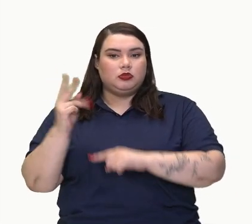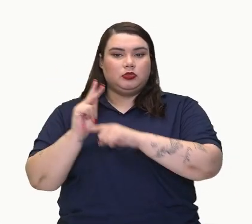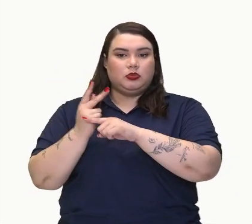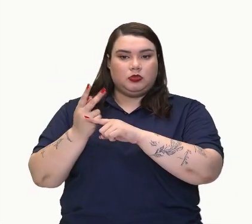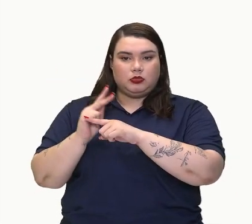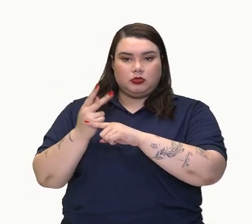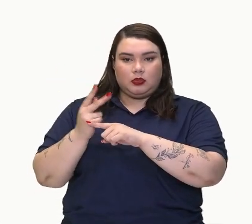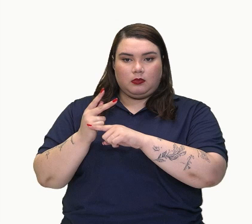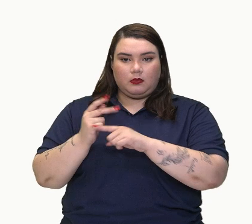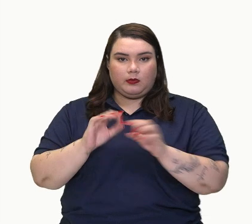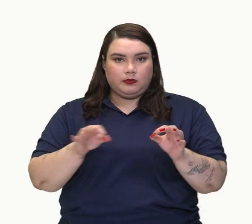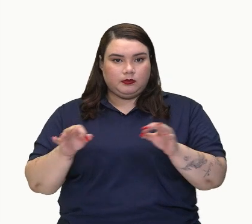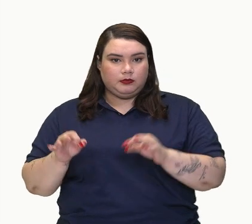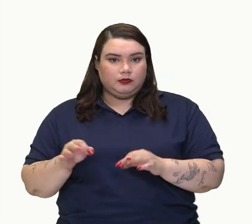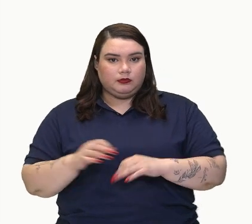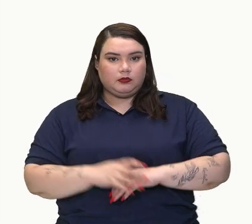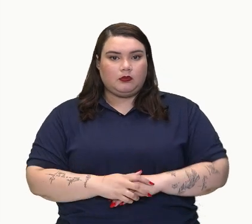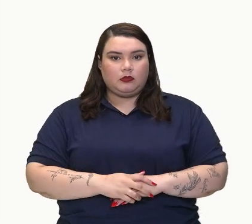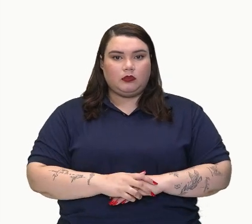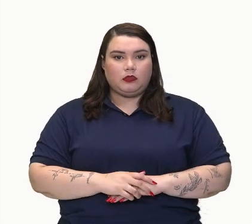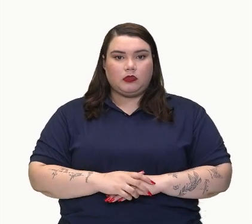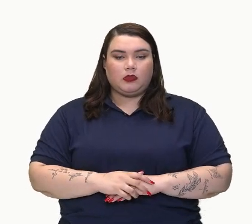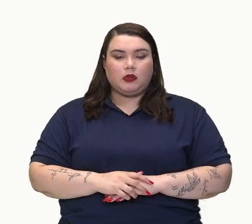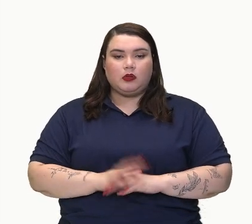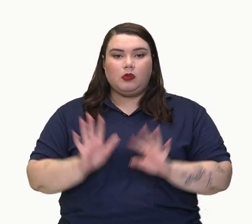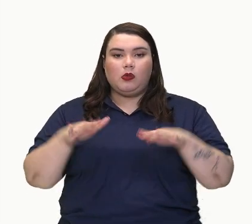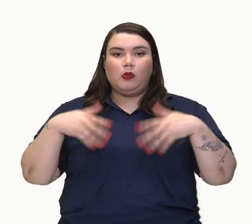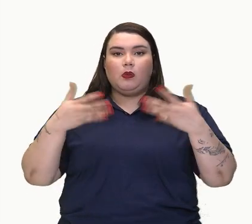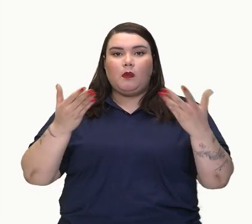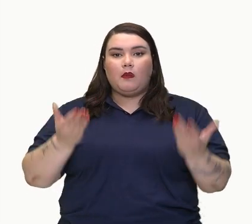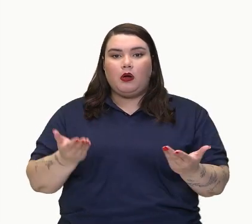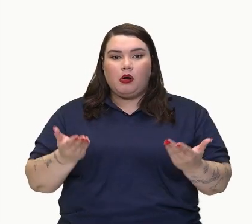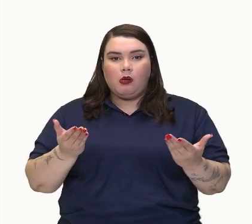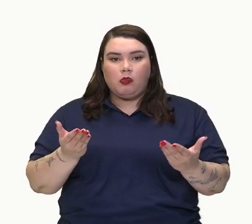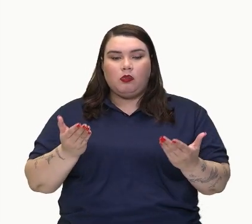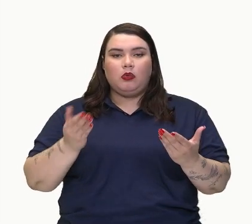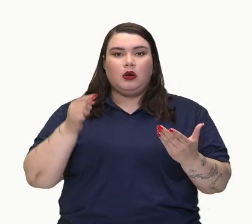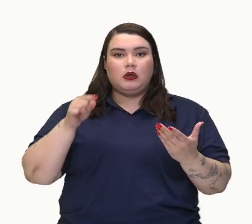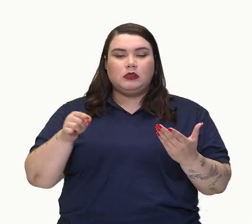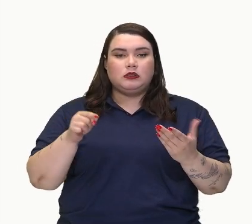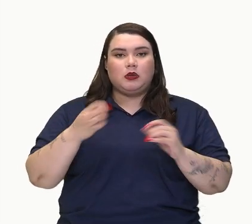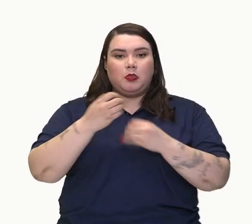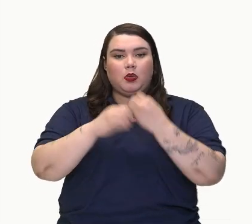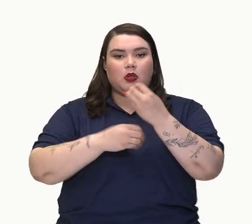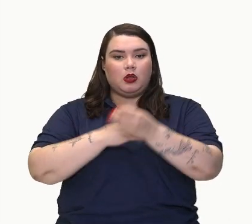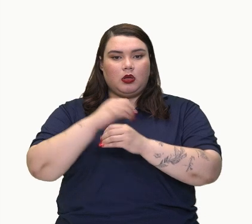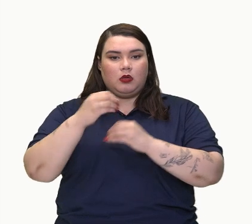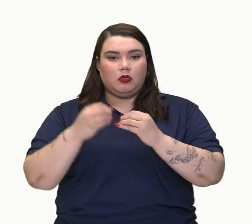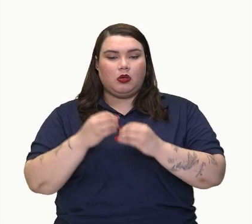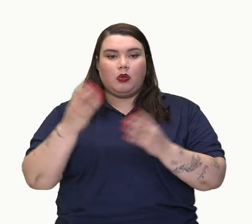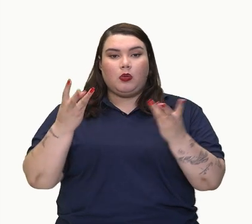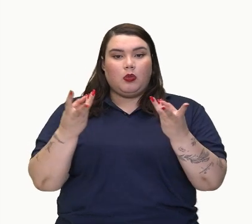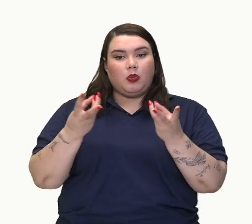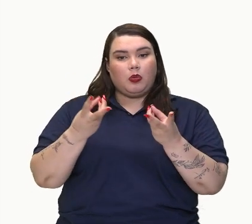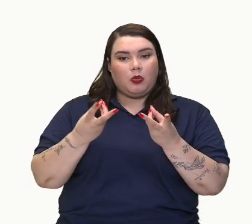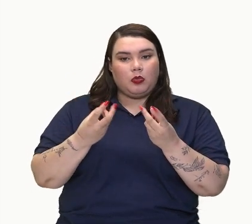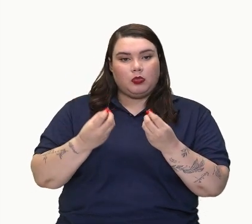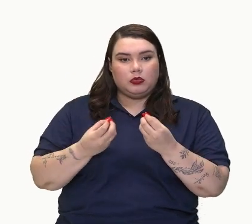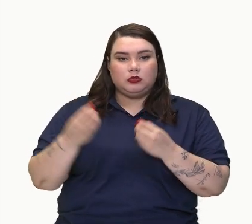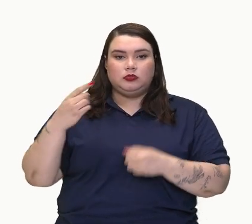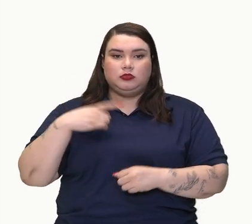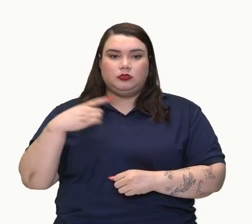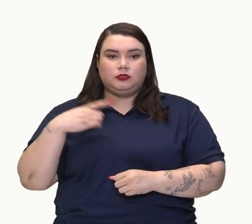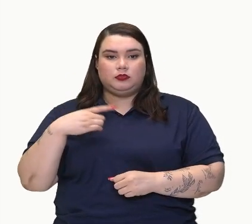tá? Qual é a fórmula molecular desse composto? A fórmula molecular é só contar. Nós